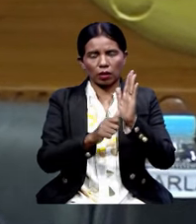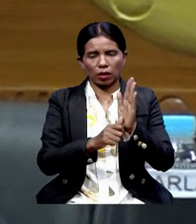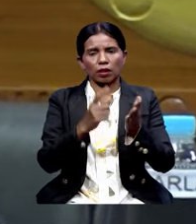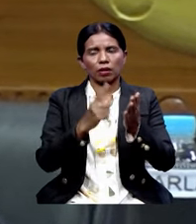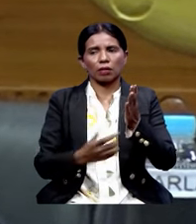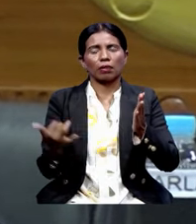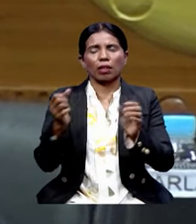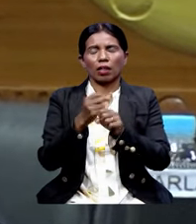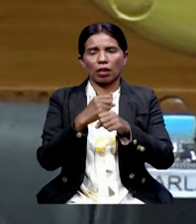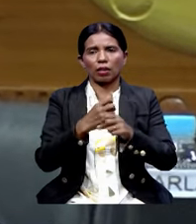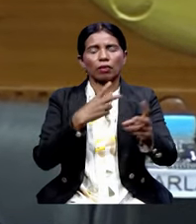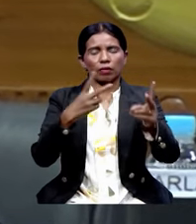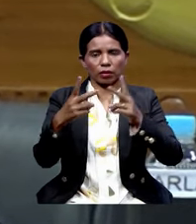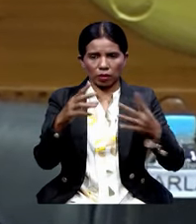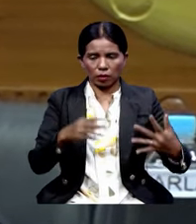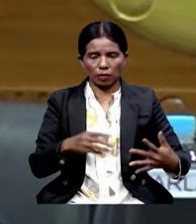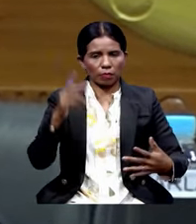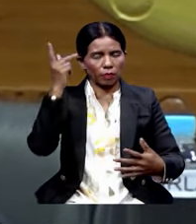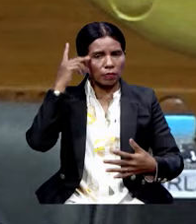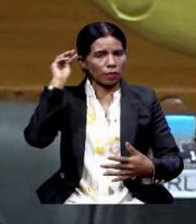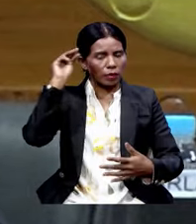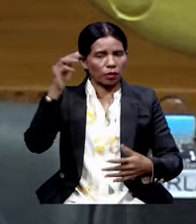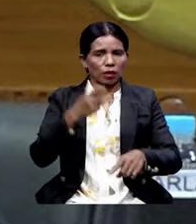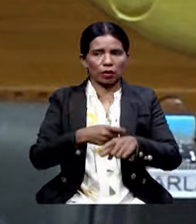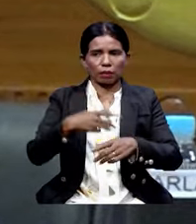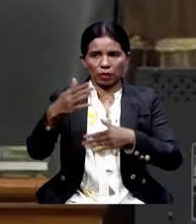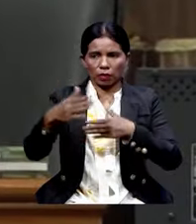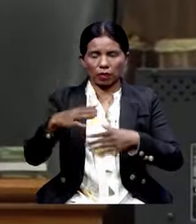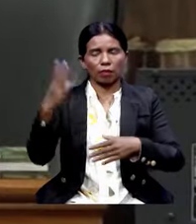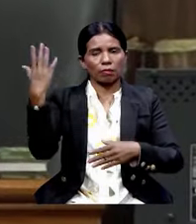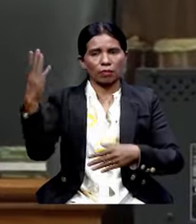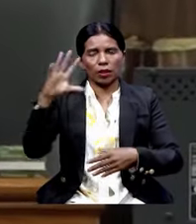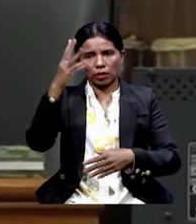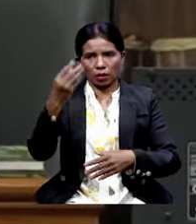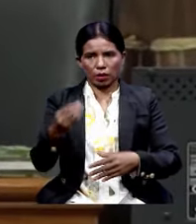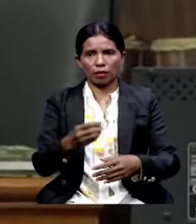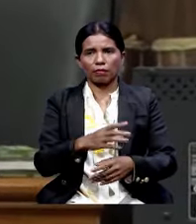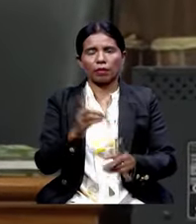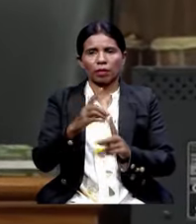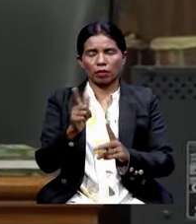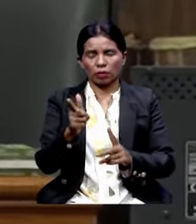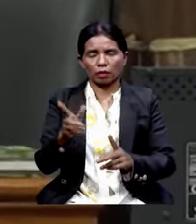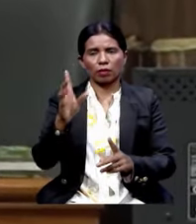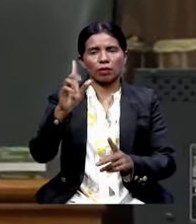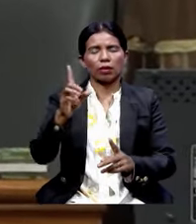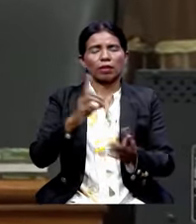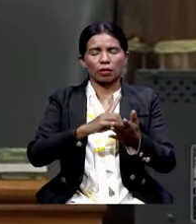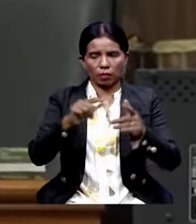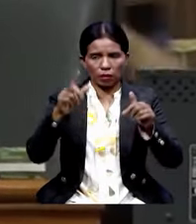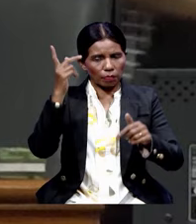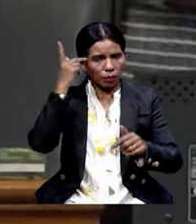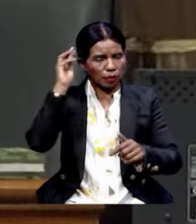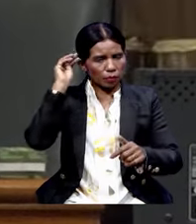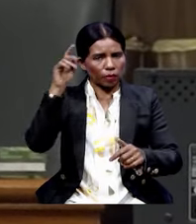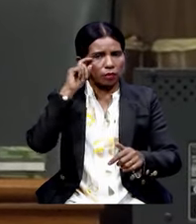ho visita oficial ida su excelens premier ministro yang talo tempo badak, Jakarta. Tui agenda ia lorong ron rasi lima semana ne, primeiro ministro Senana